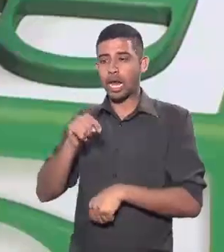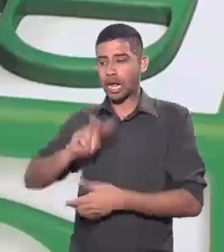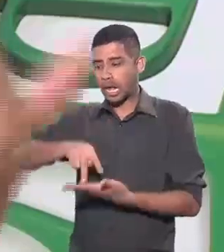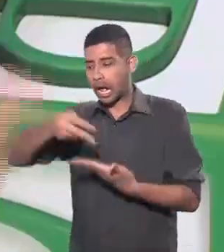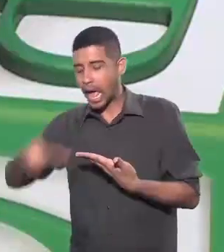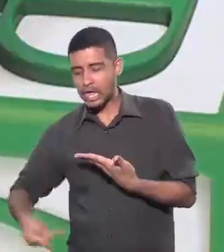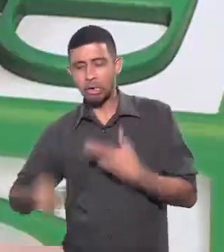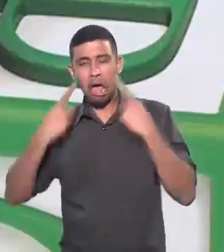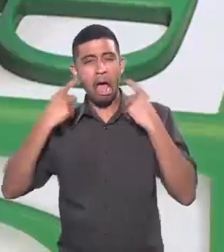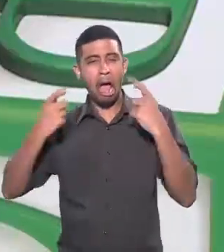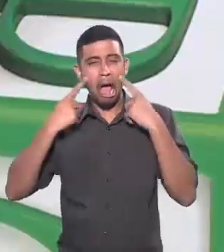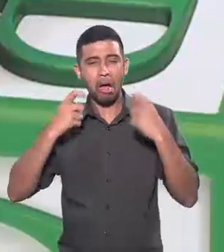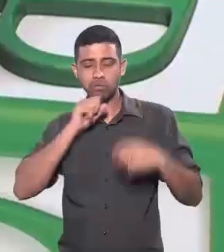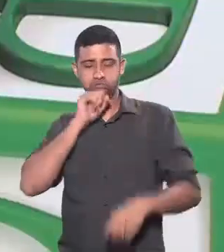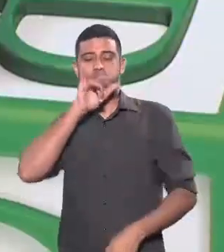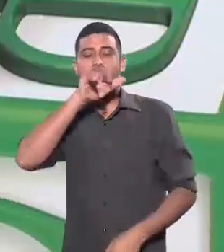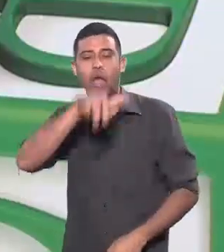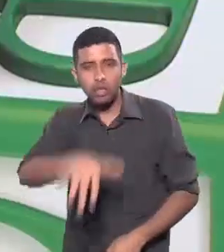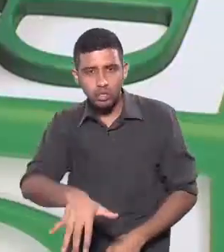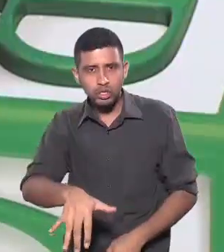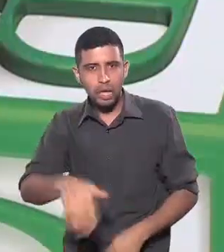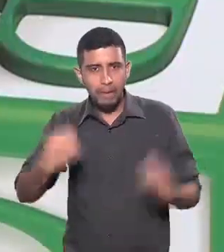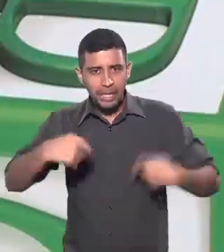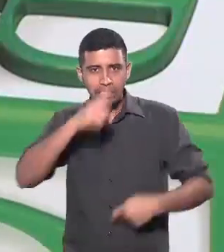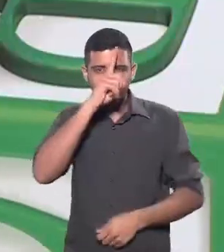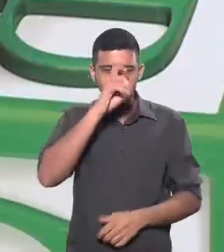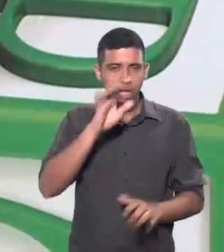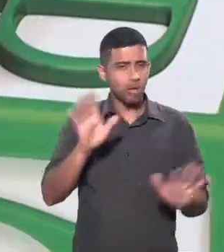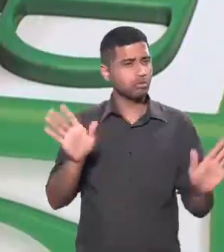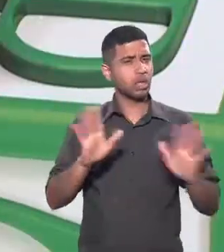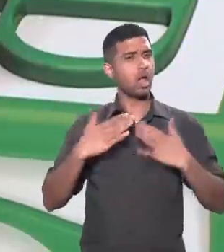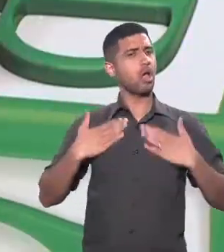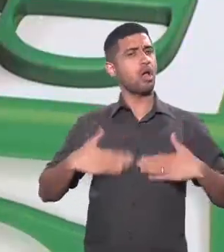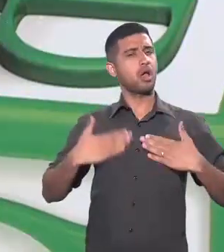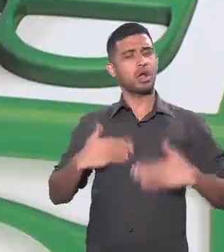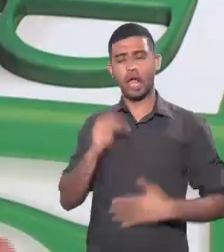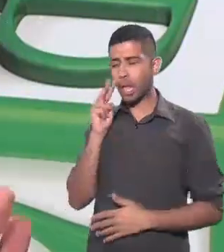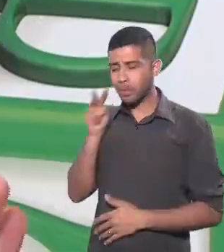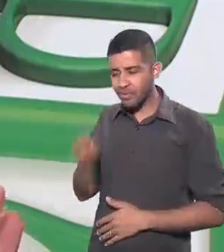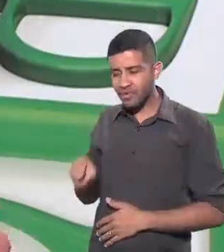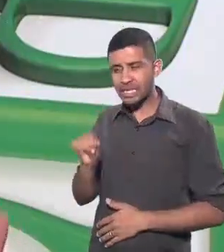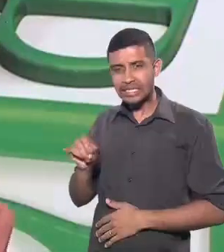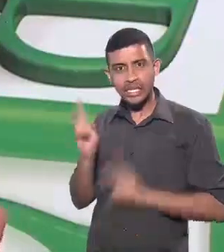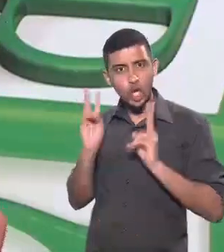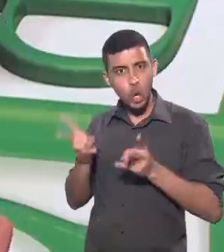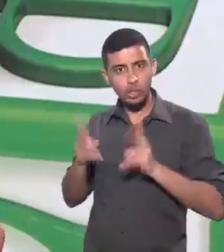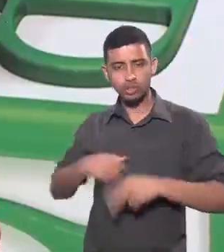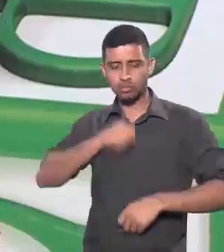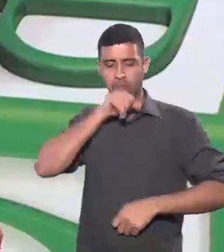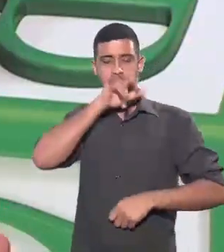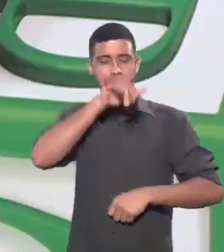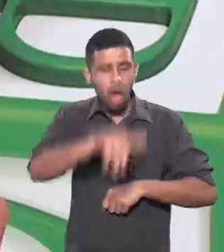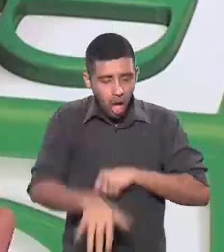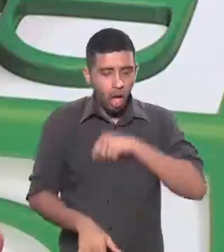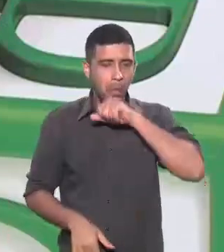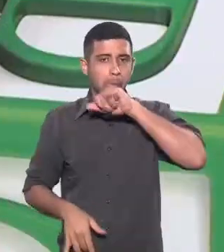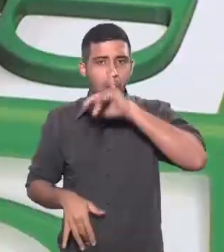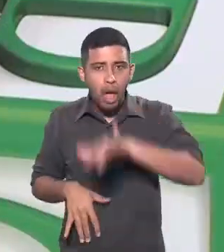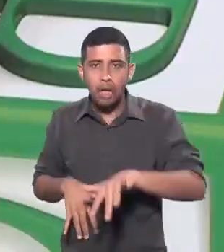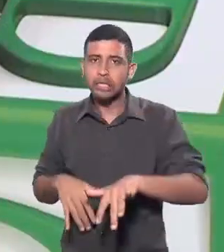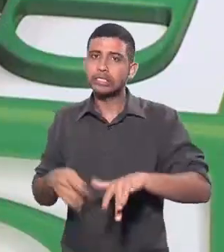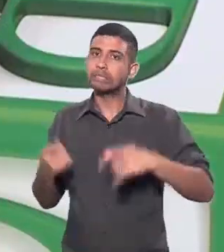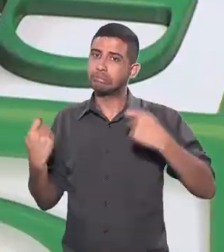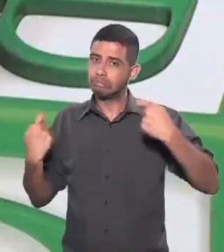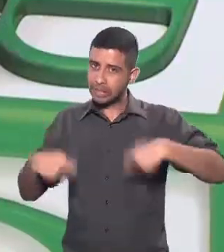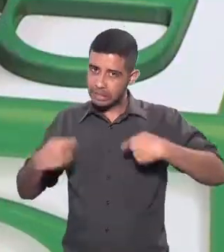chorou e vomitou. Preciso ir para o hospital? Não. Calma, observa. Se ela continuar vomitando, aí sim é um sinal